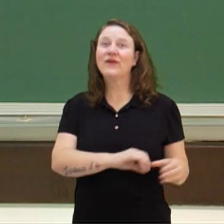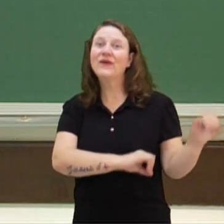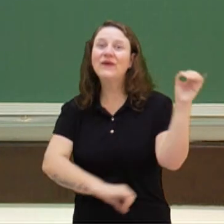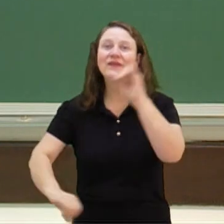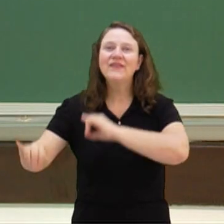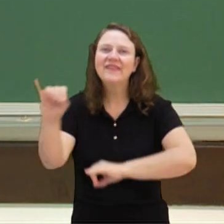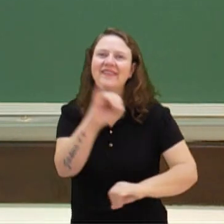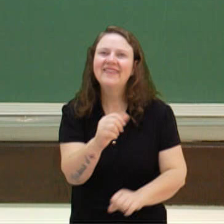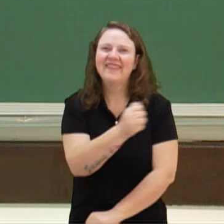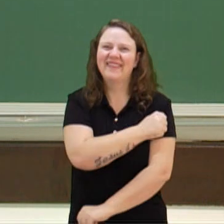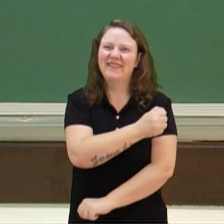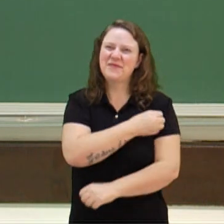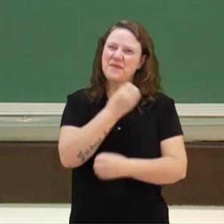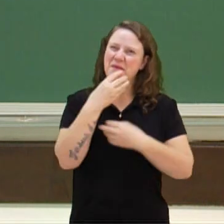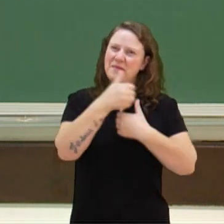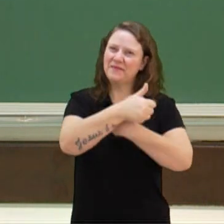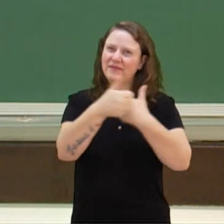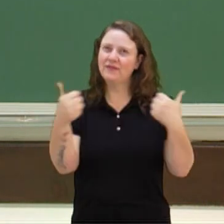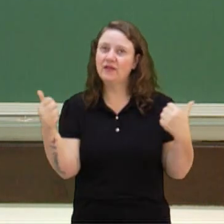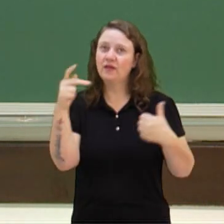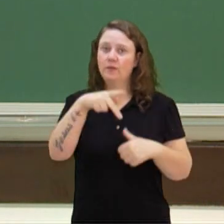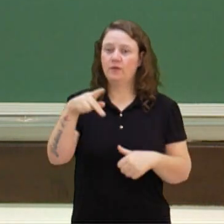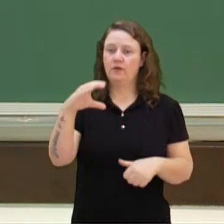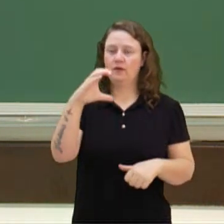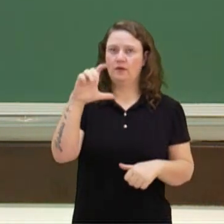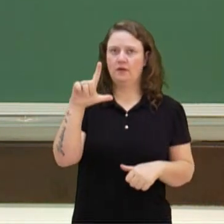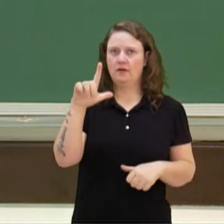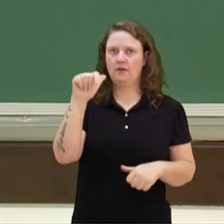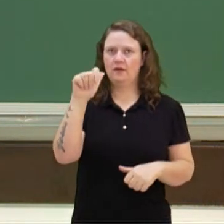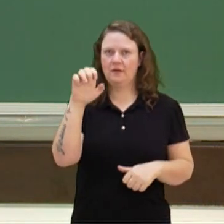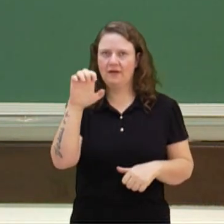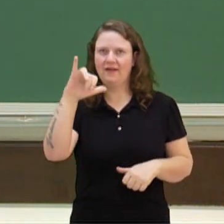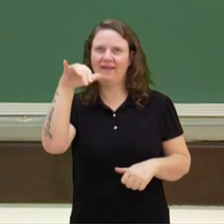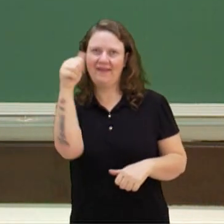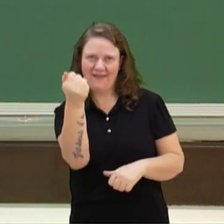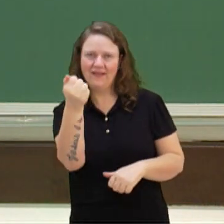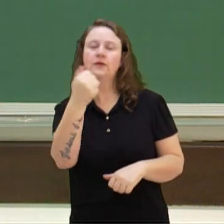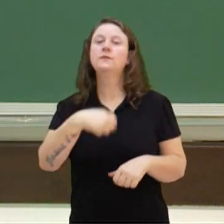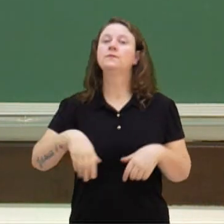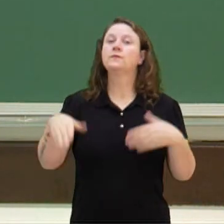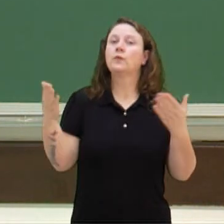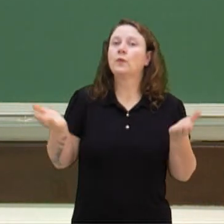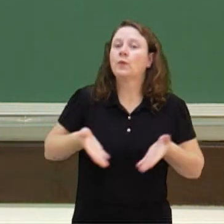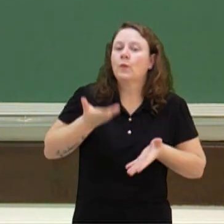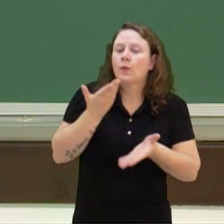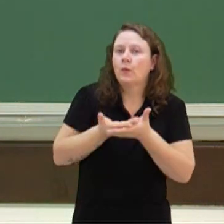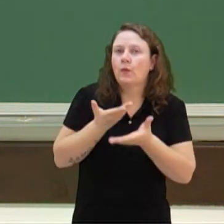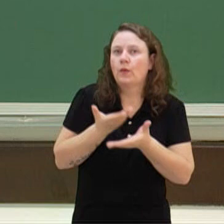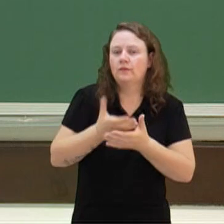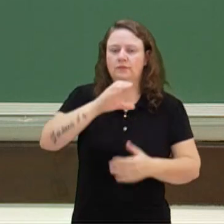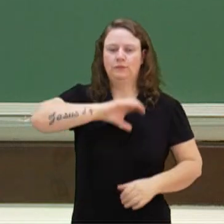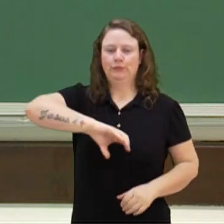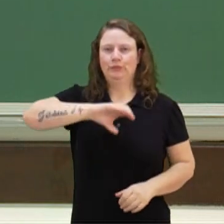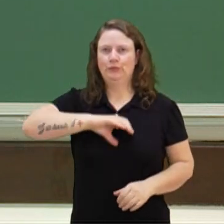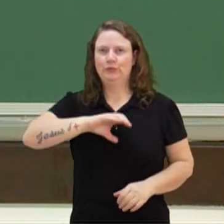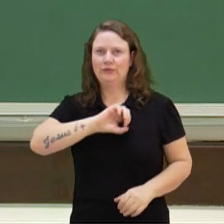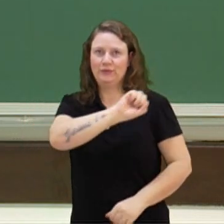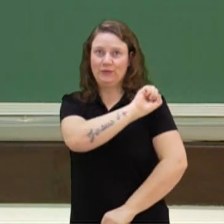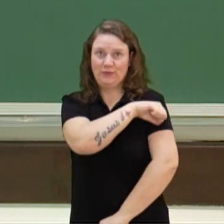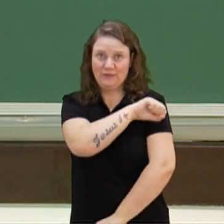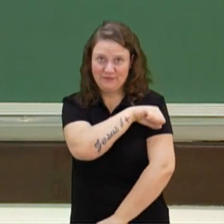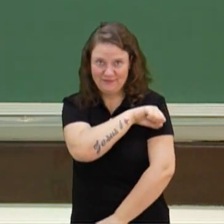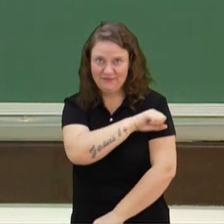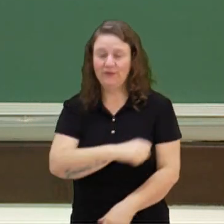Olá pessoal, tudo bem? Eu sou a professora Cléia da Rocha e nós estamos novamente com mais uma aula de português para o